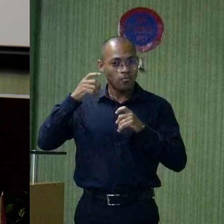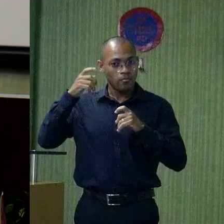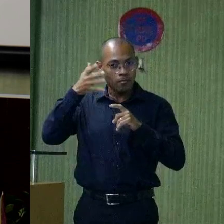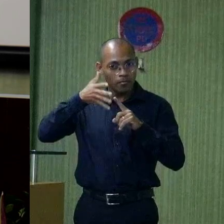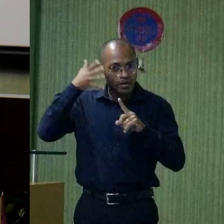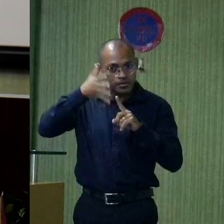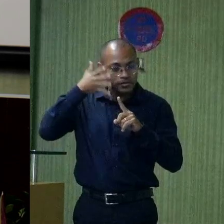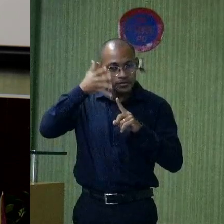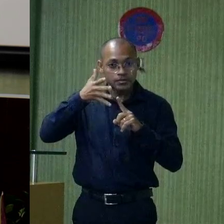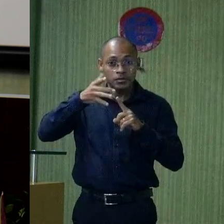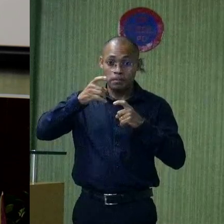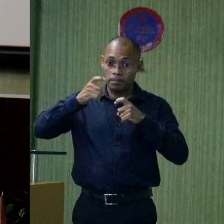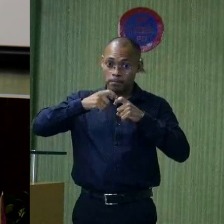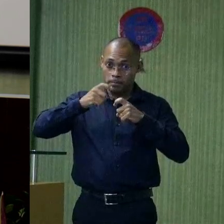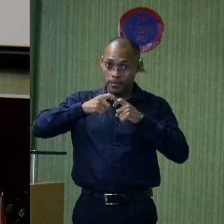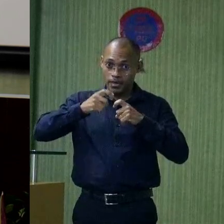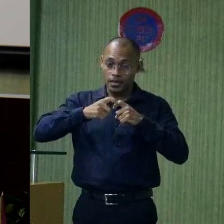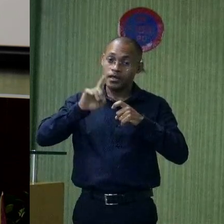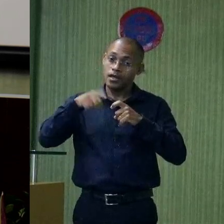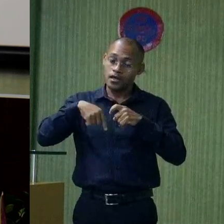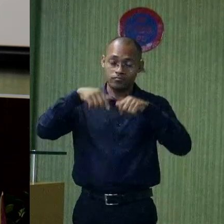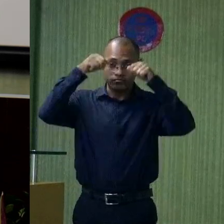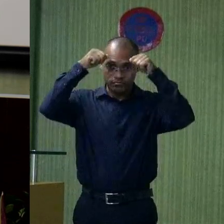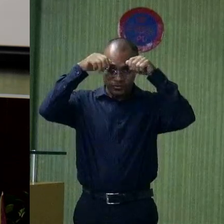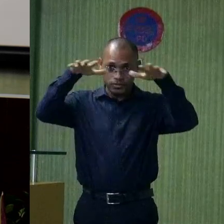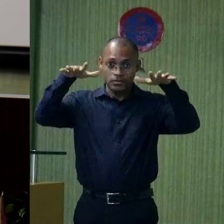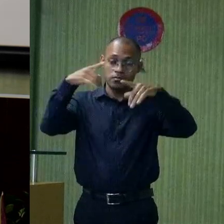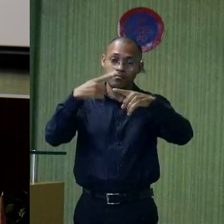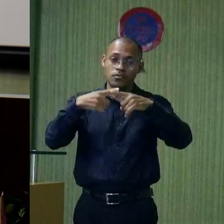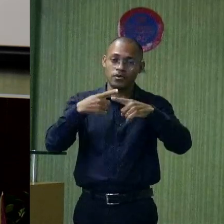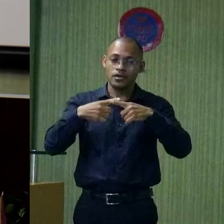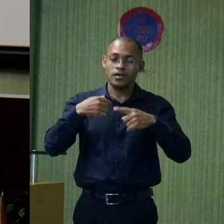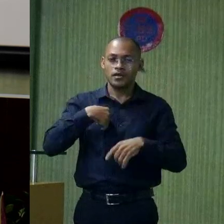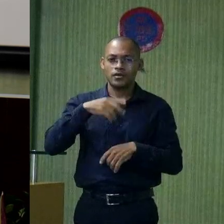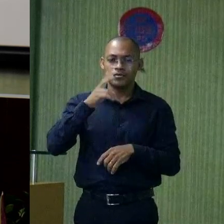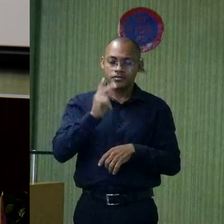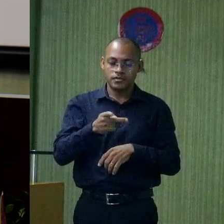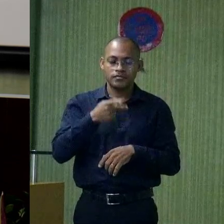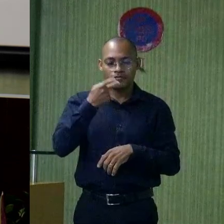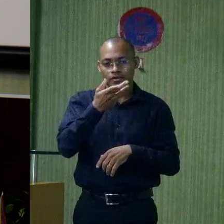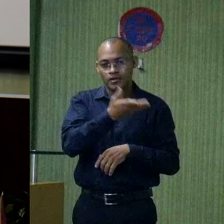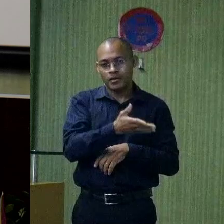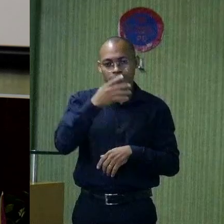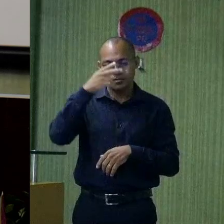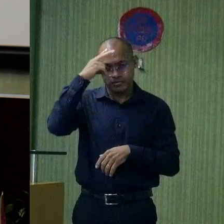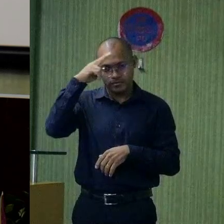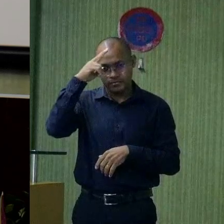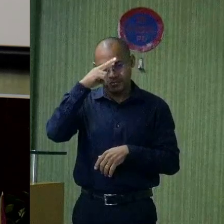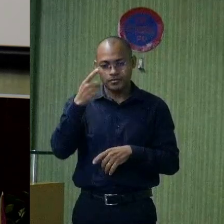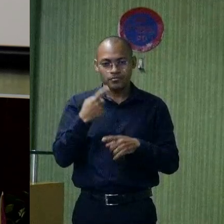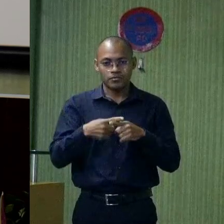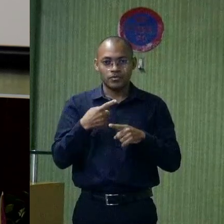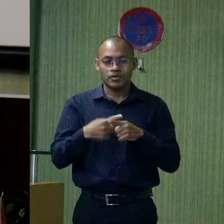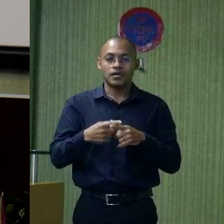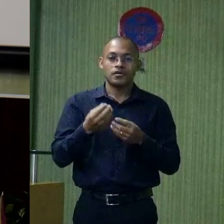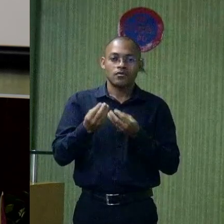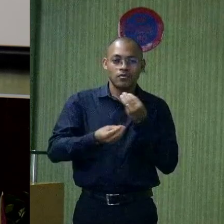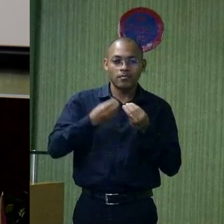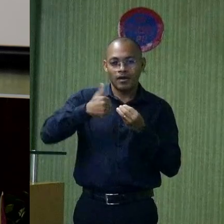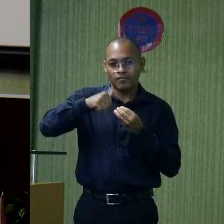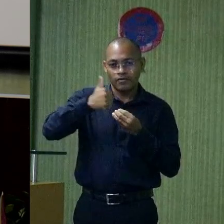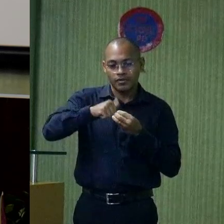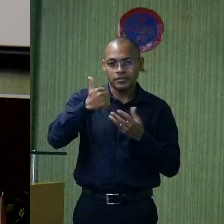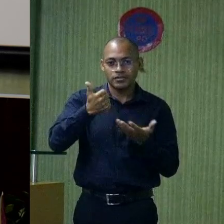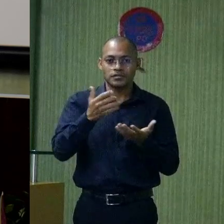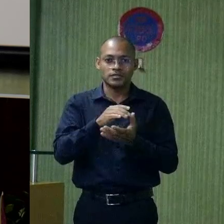ele era pequena olhava pro teto pro chão e pra parede eu nunca esqueci disso eu conto sempre esse caso né então no caso das avaliações por exemplo